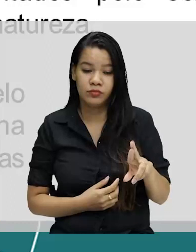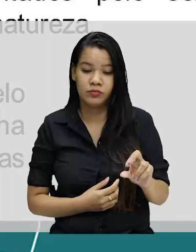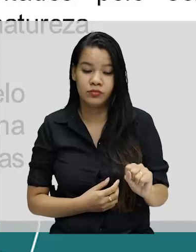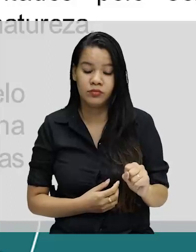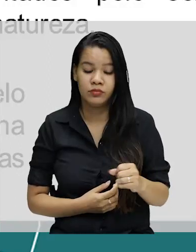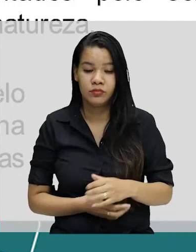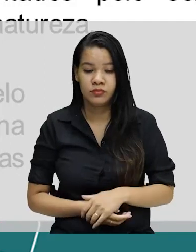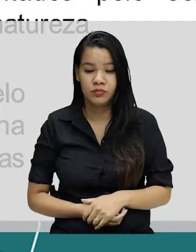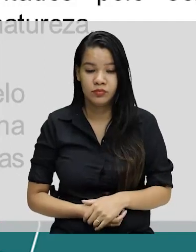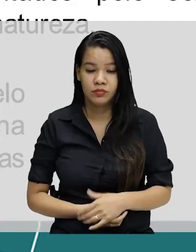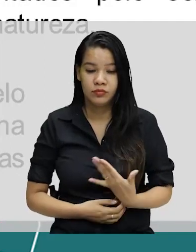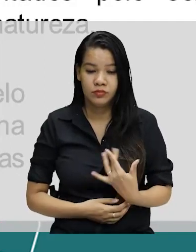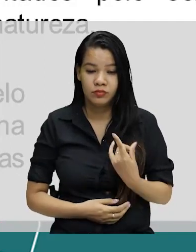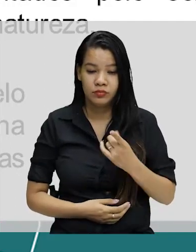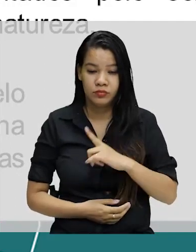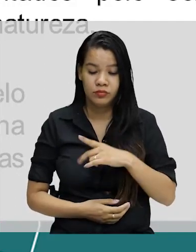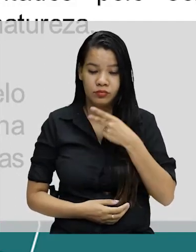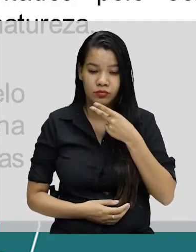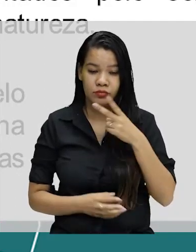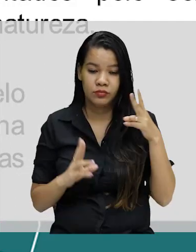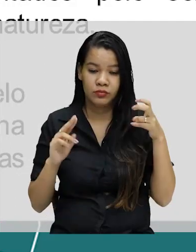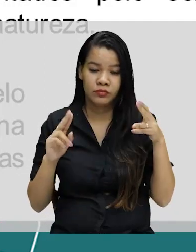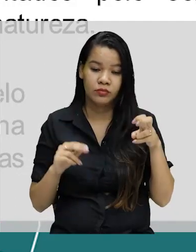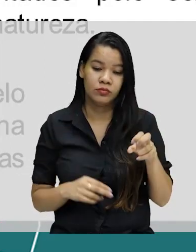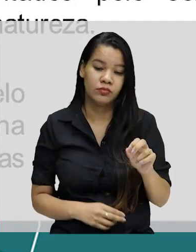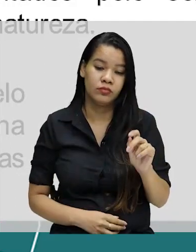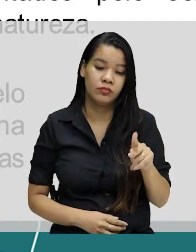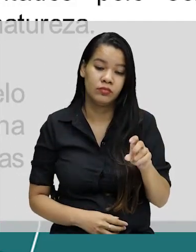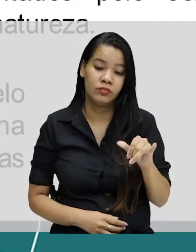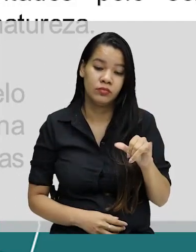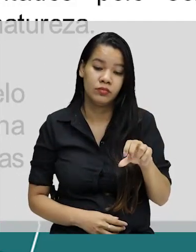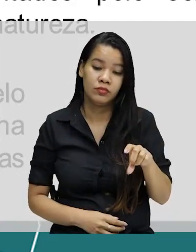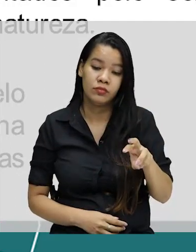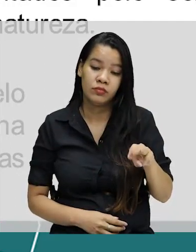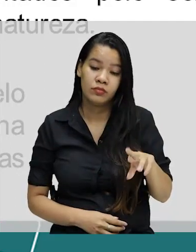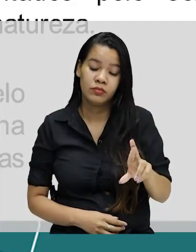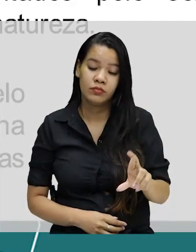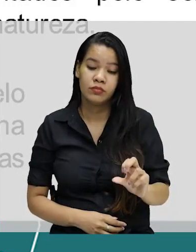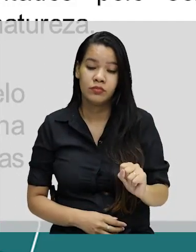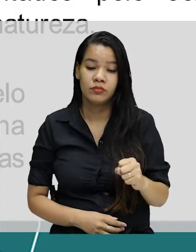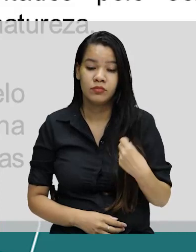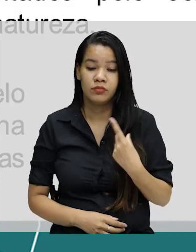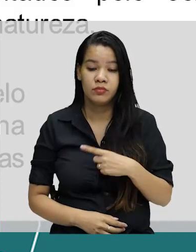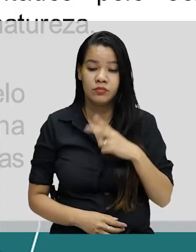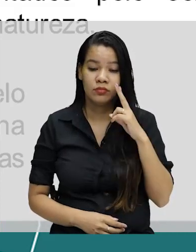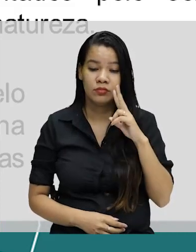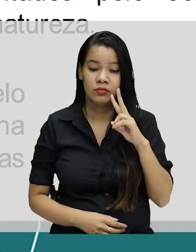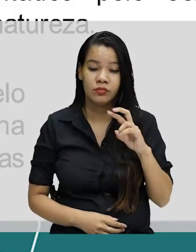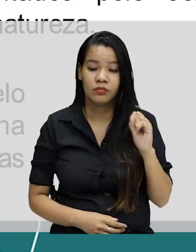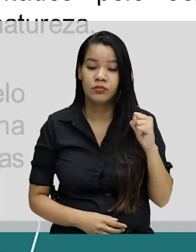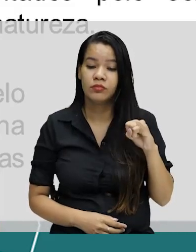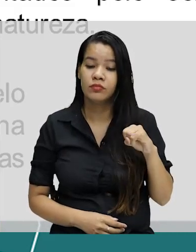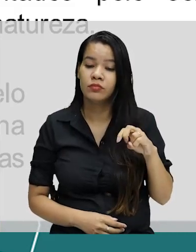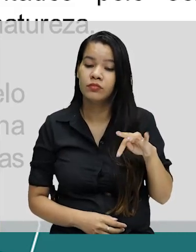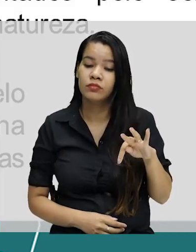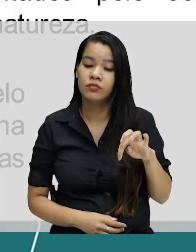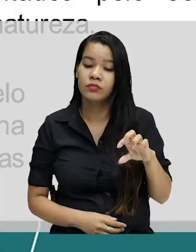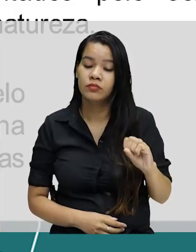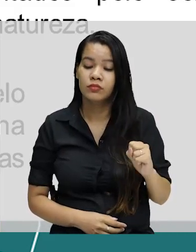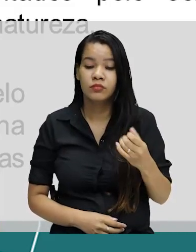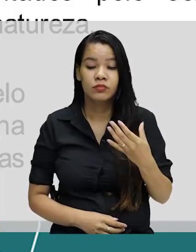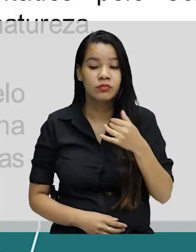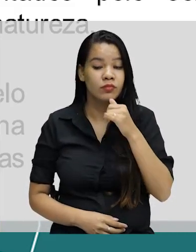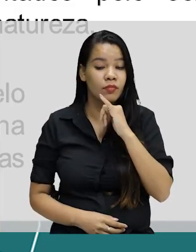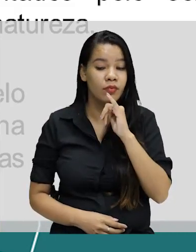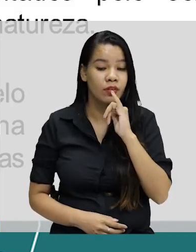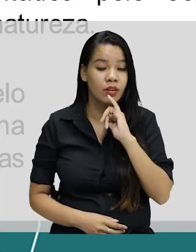Então, quando nós falamos de polímeros, a gente vai logo lembrar dos polímeros sintéticos. Então, por exemplo, o